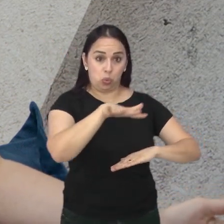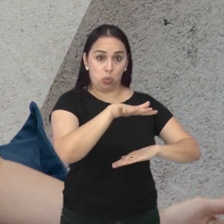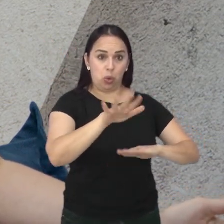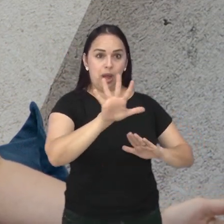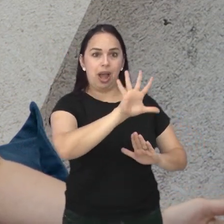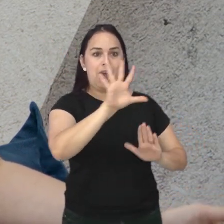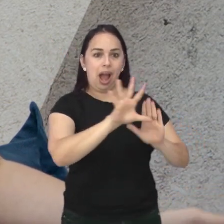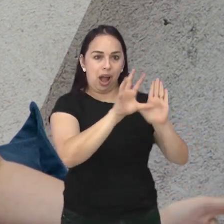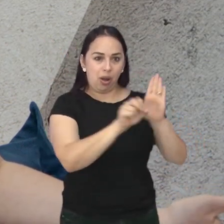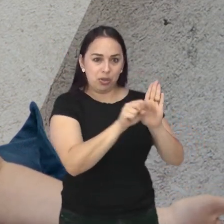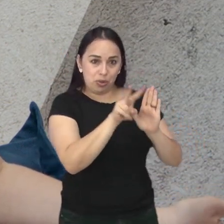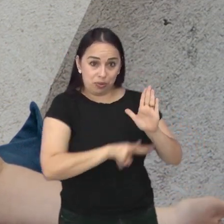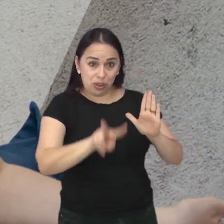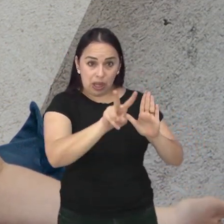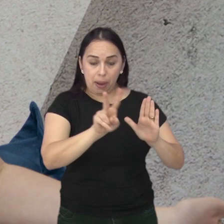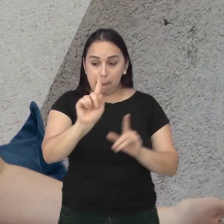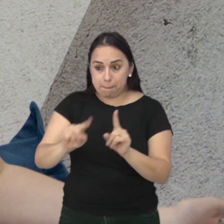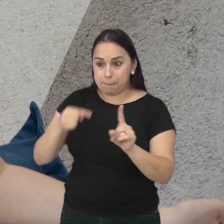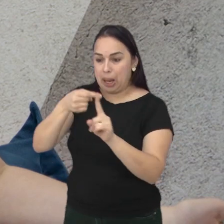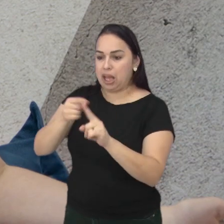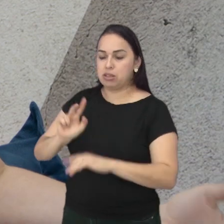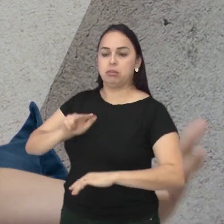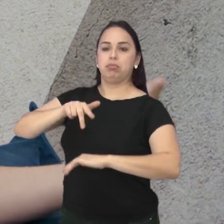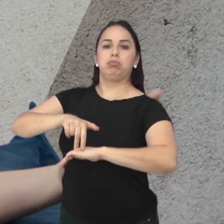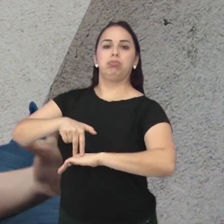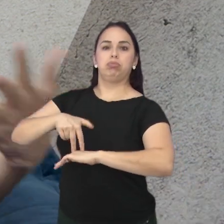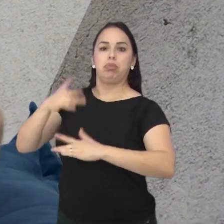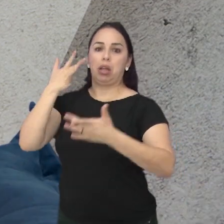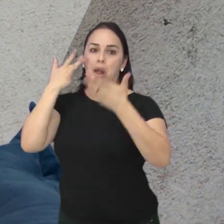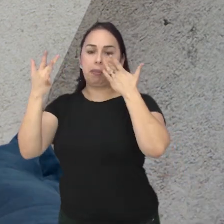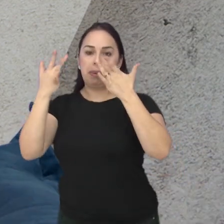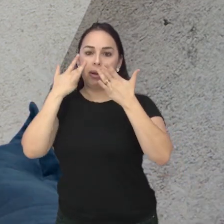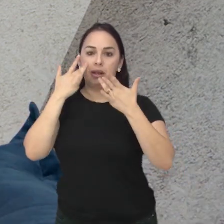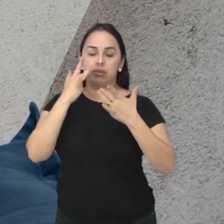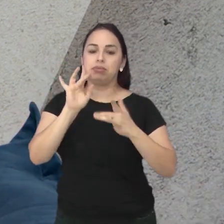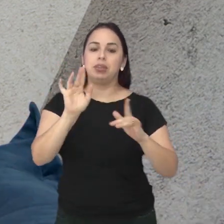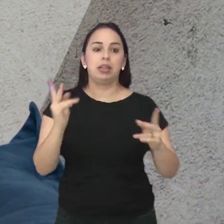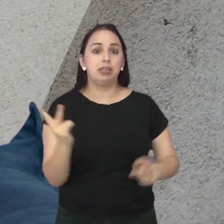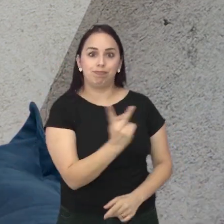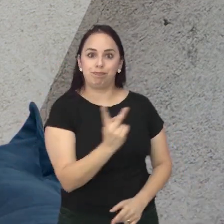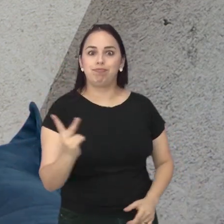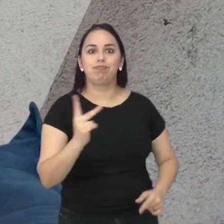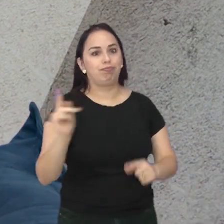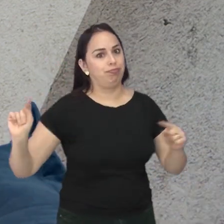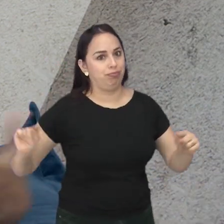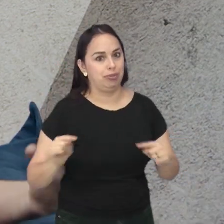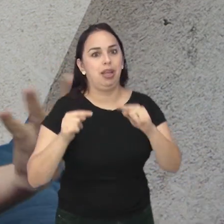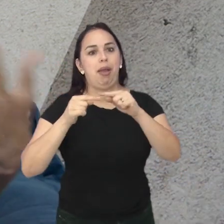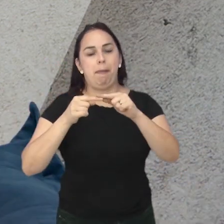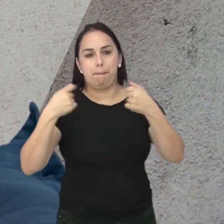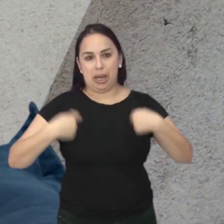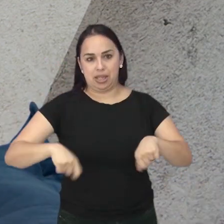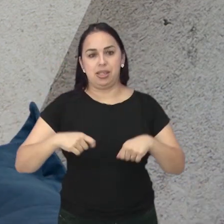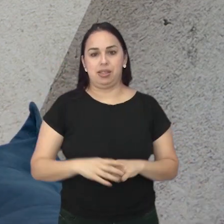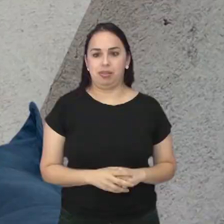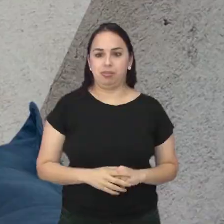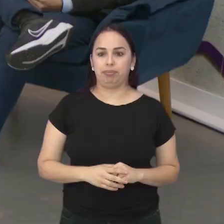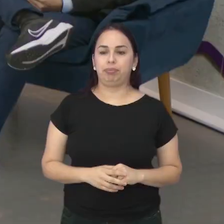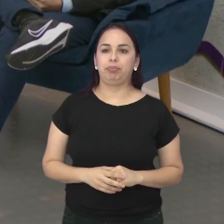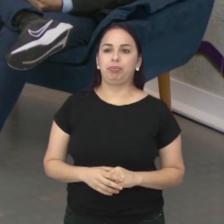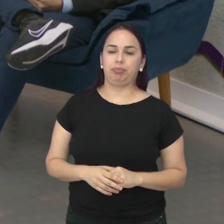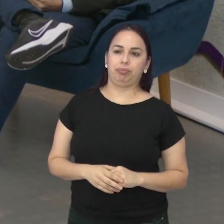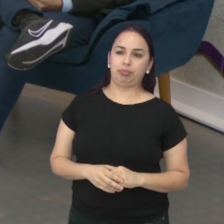do audiovisual quanto com o palco. E muitas vezes a interação dessas duas